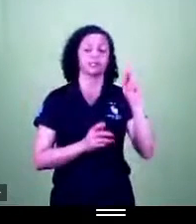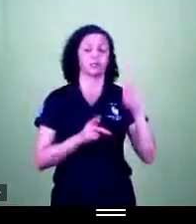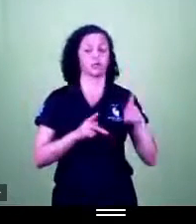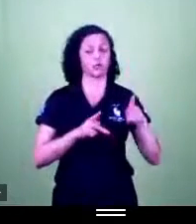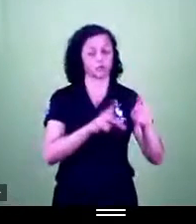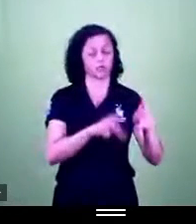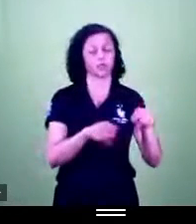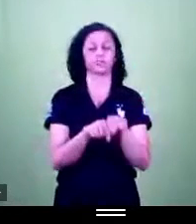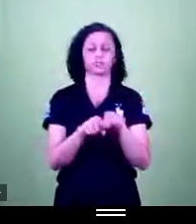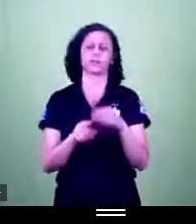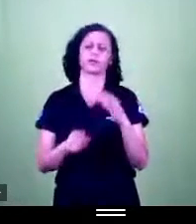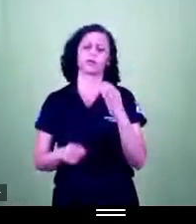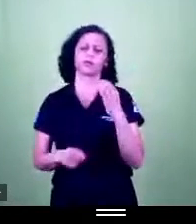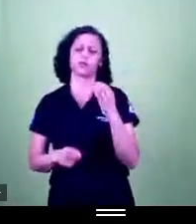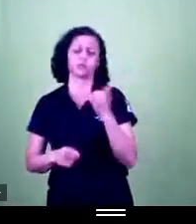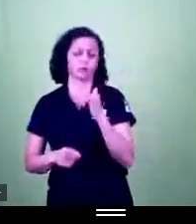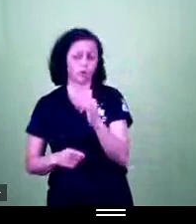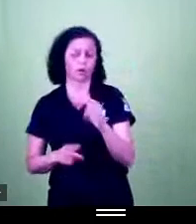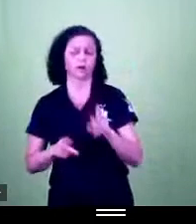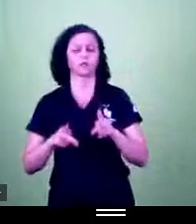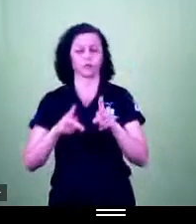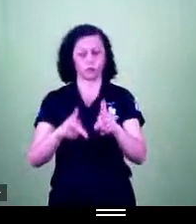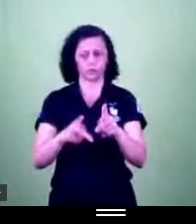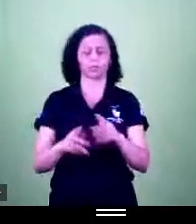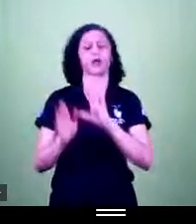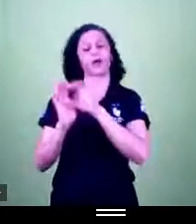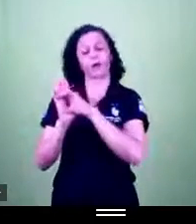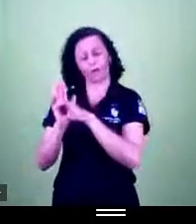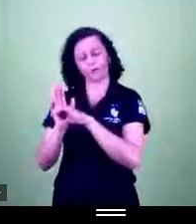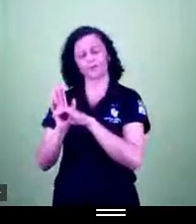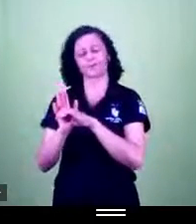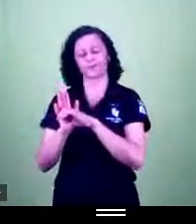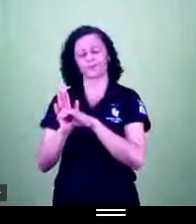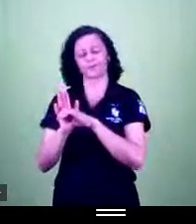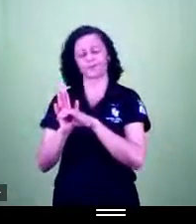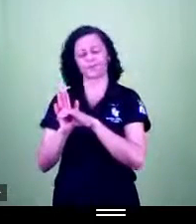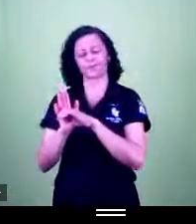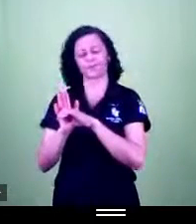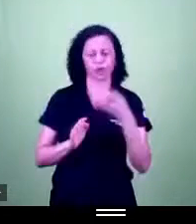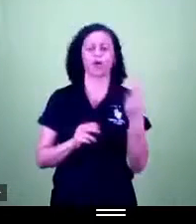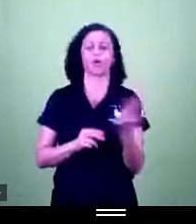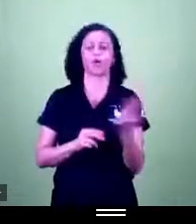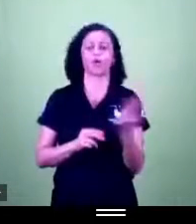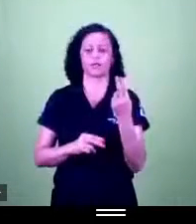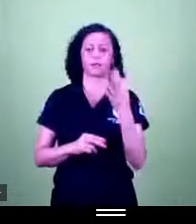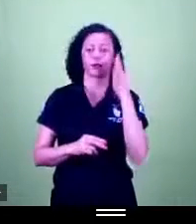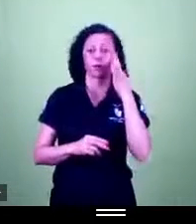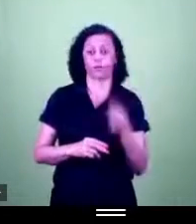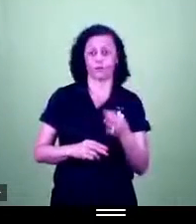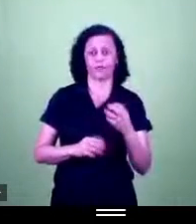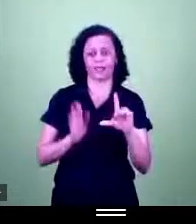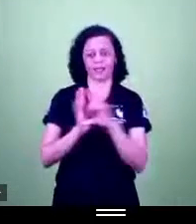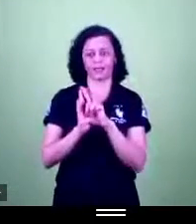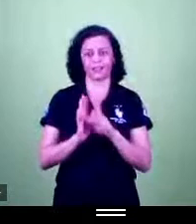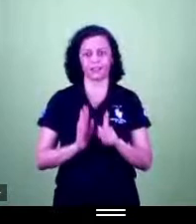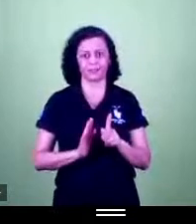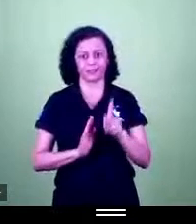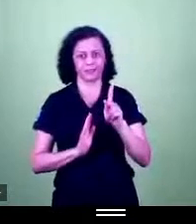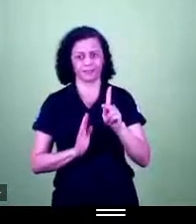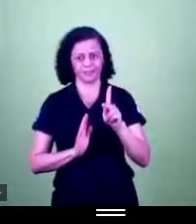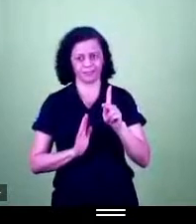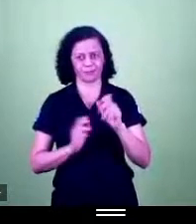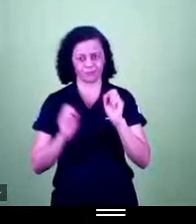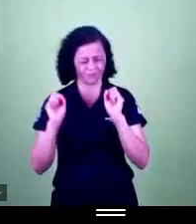conceitos que nós vamos utilizar aqui para entender a lei de Kirchhoff. Bacana? Eu vou pausar o